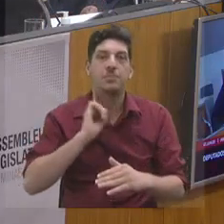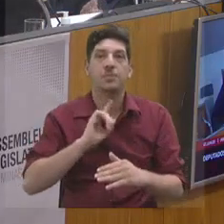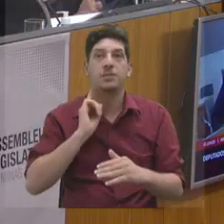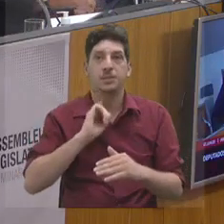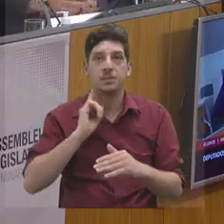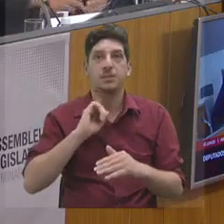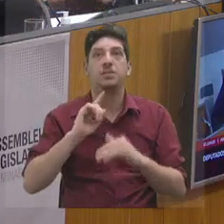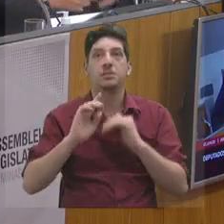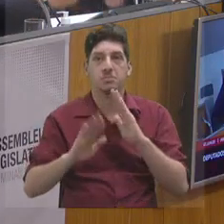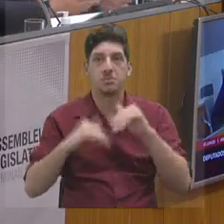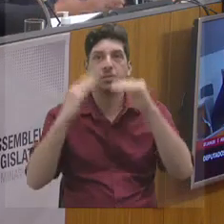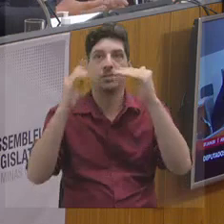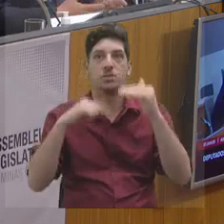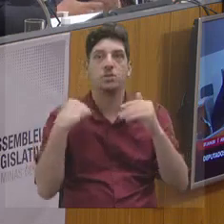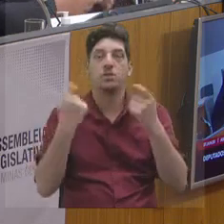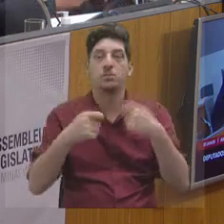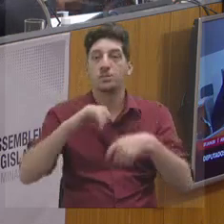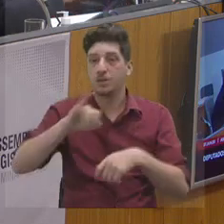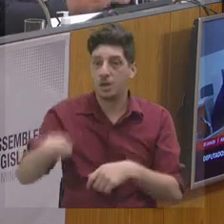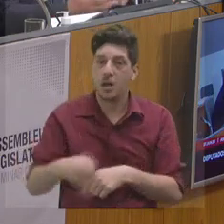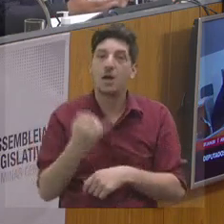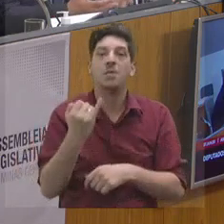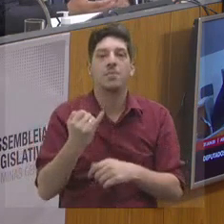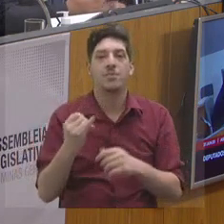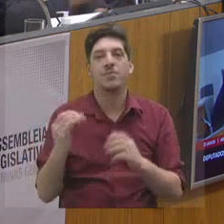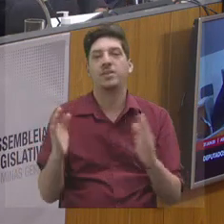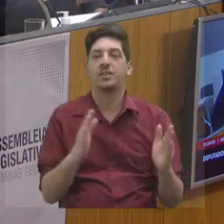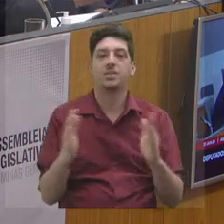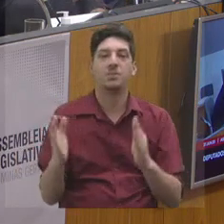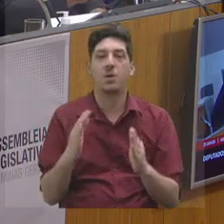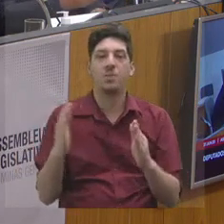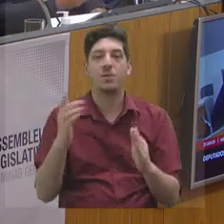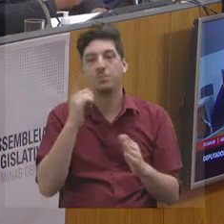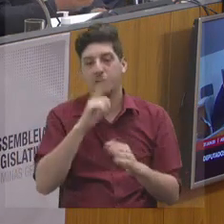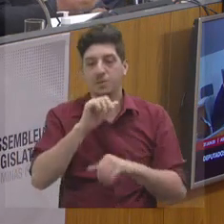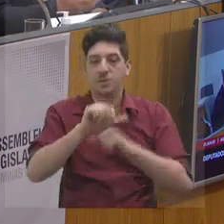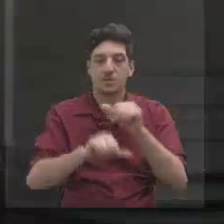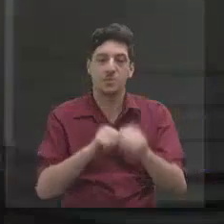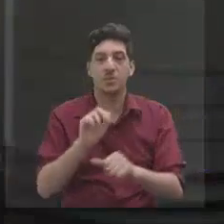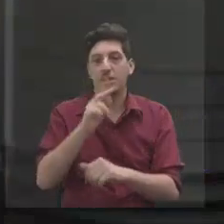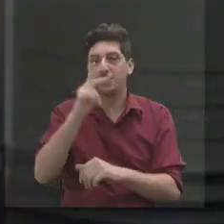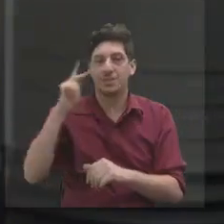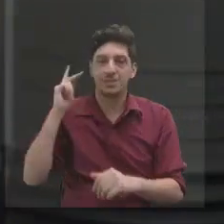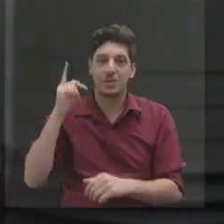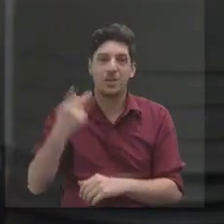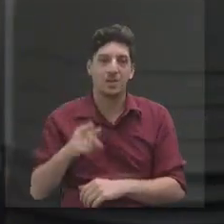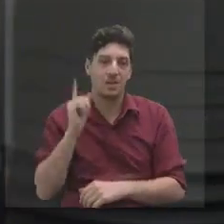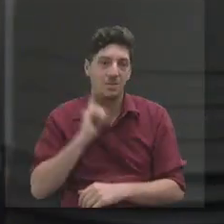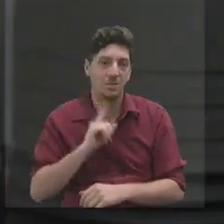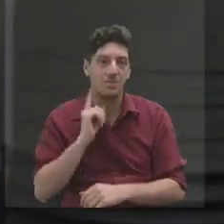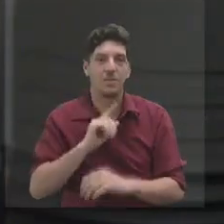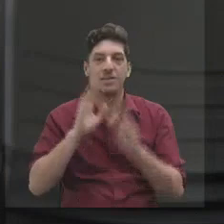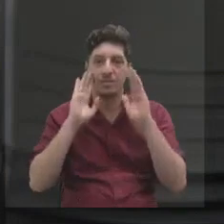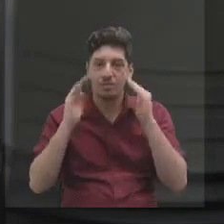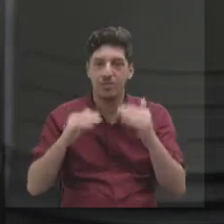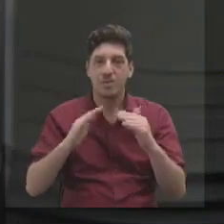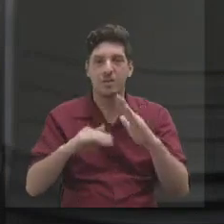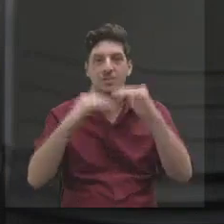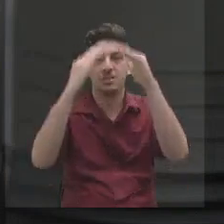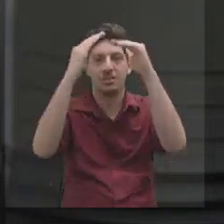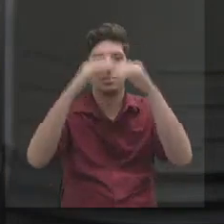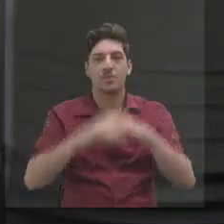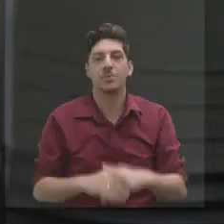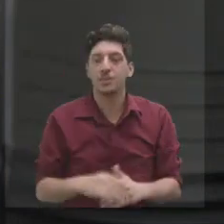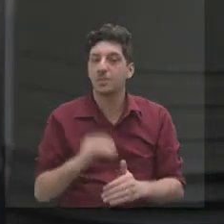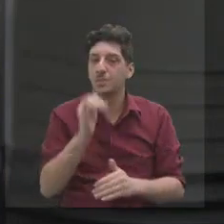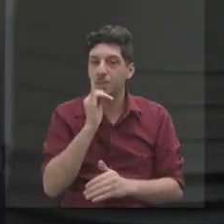num processo que nós temos que aproveitar essa guinada para mudar a história de Minas Gerais rumo ao desenvolvimento como